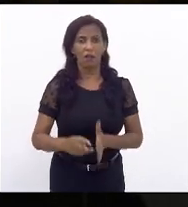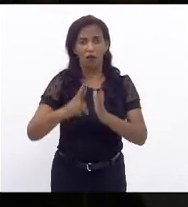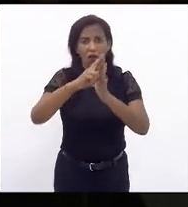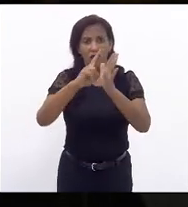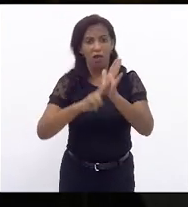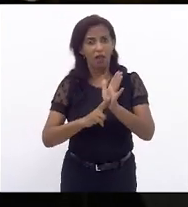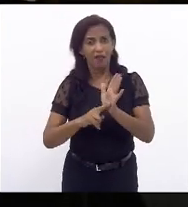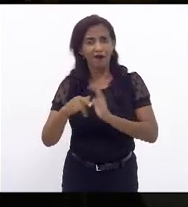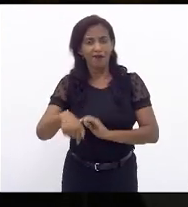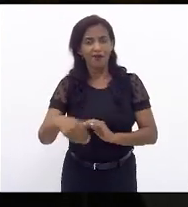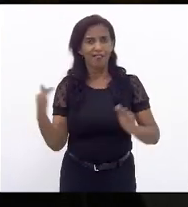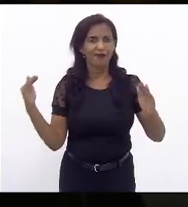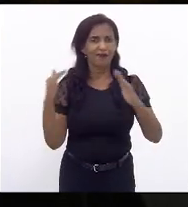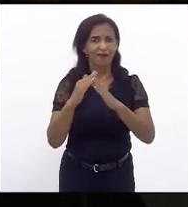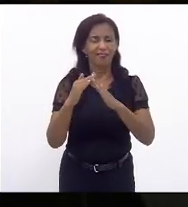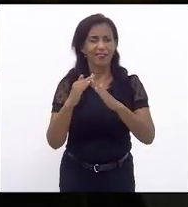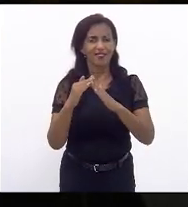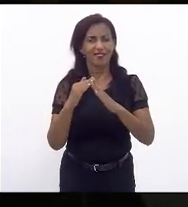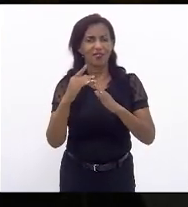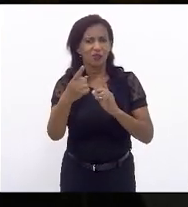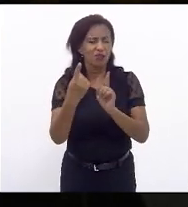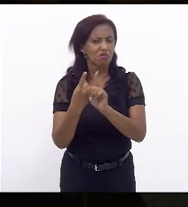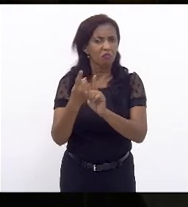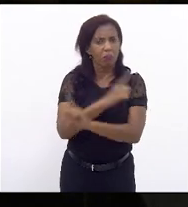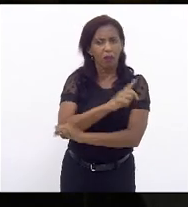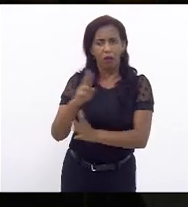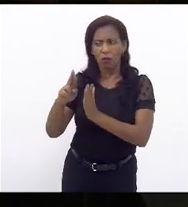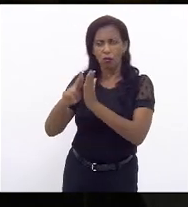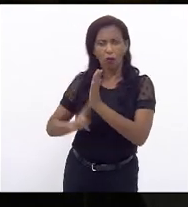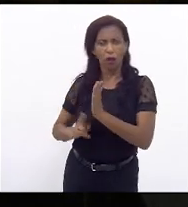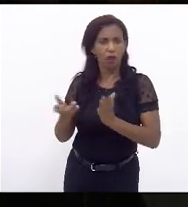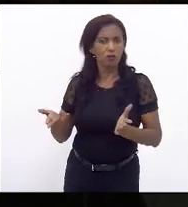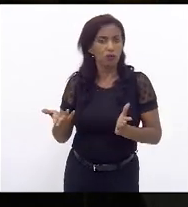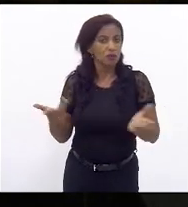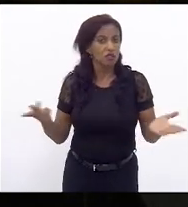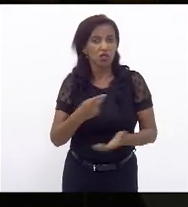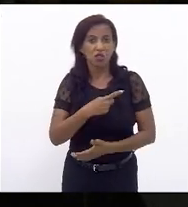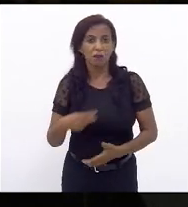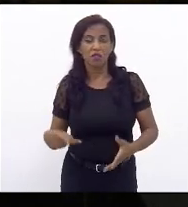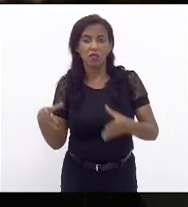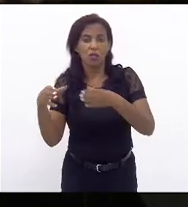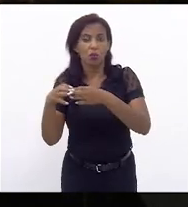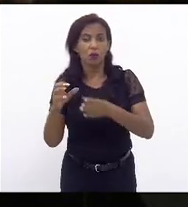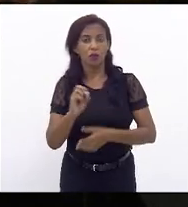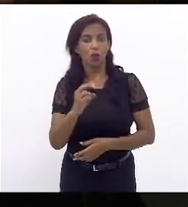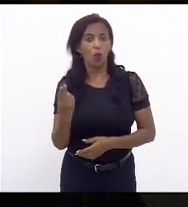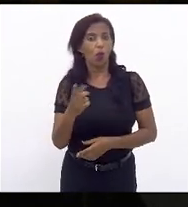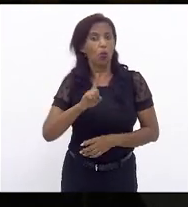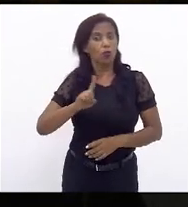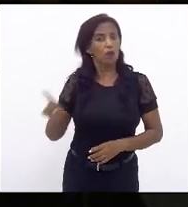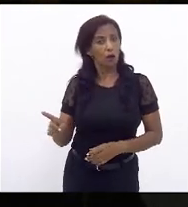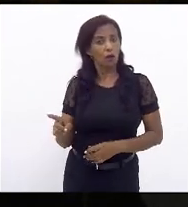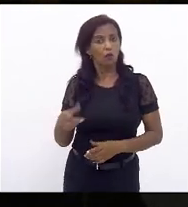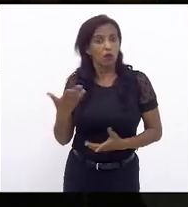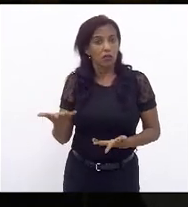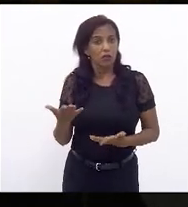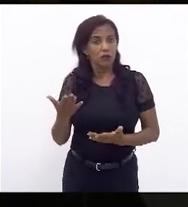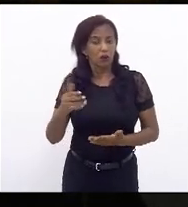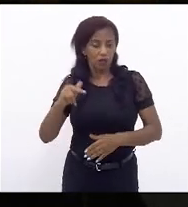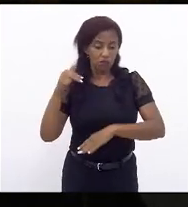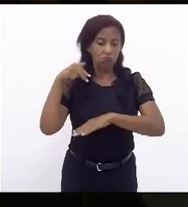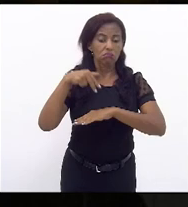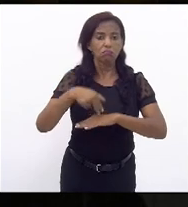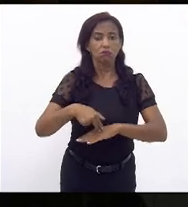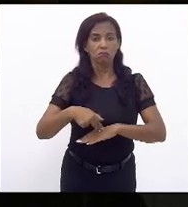do parlamento você divergir do relator, seja presidente da comissão ou não. Então, aquele que vem a